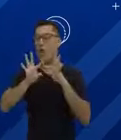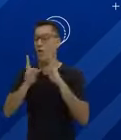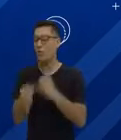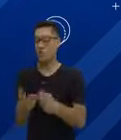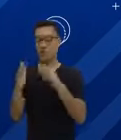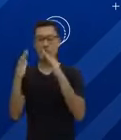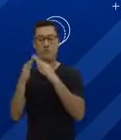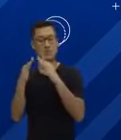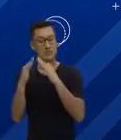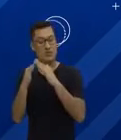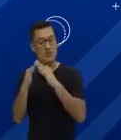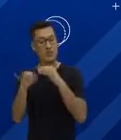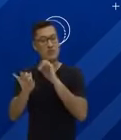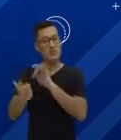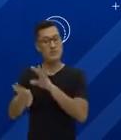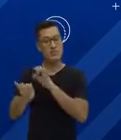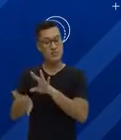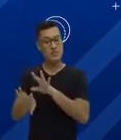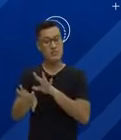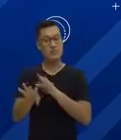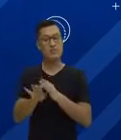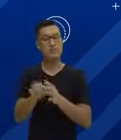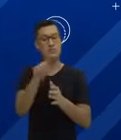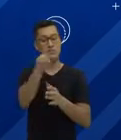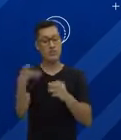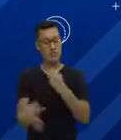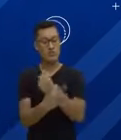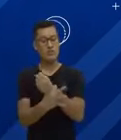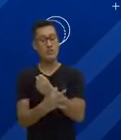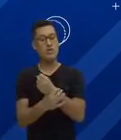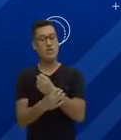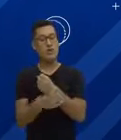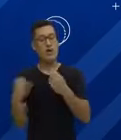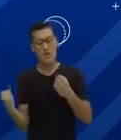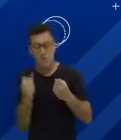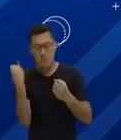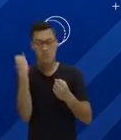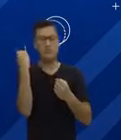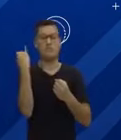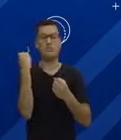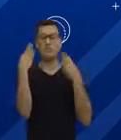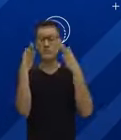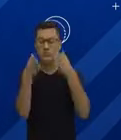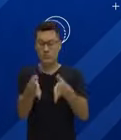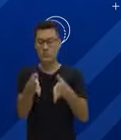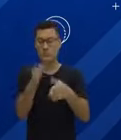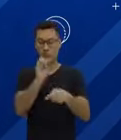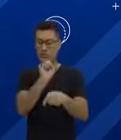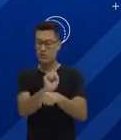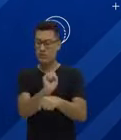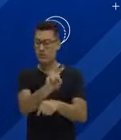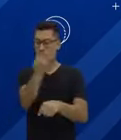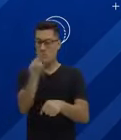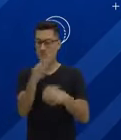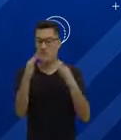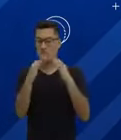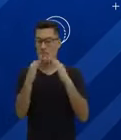pela Educação, tenha êxito. A sua segurança é o principal objetivo aqui. Então eu espero que vocês continuem em